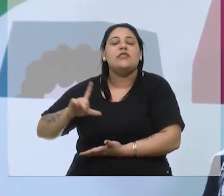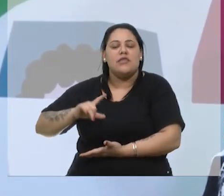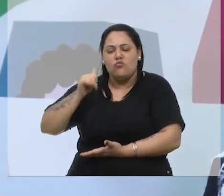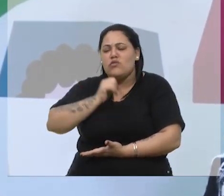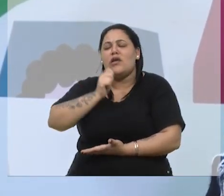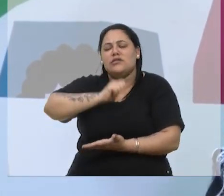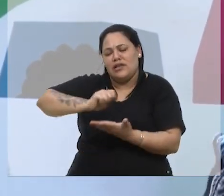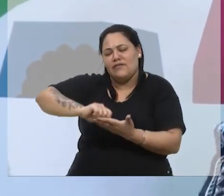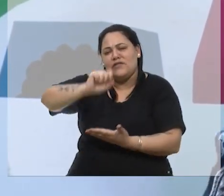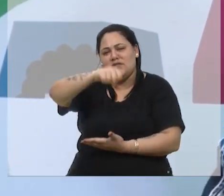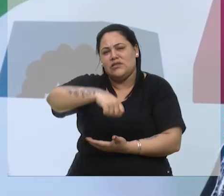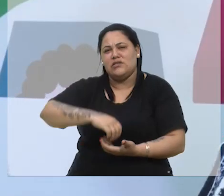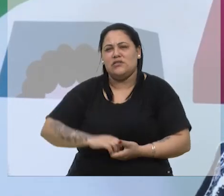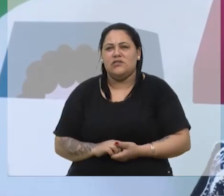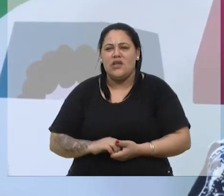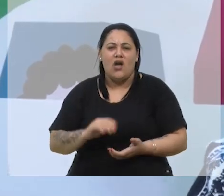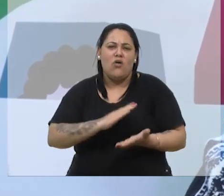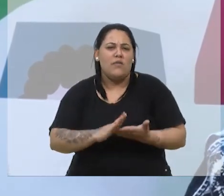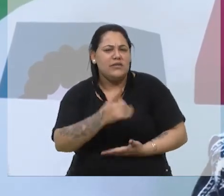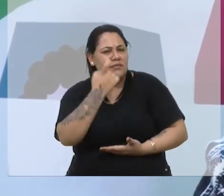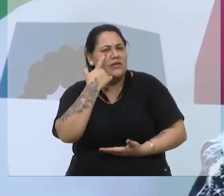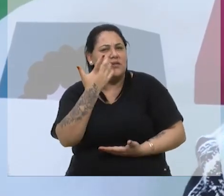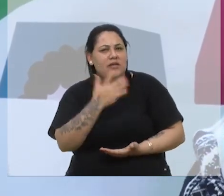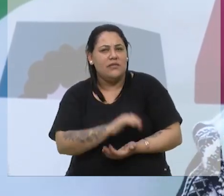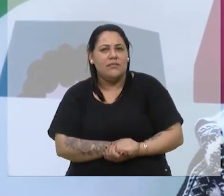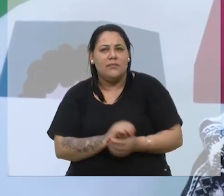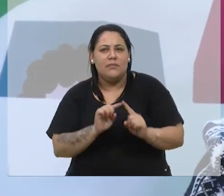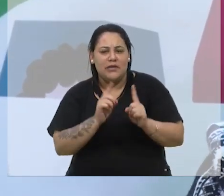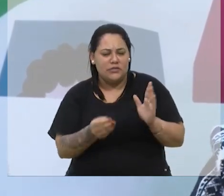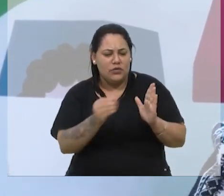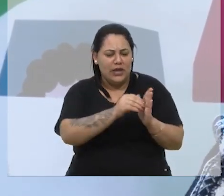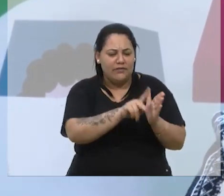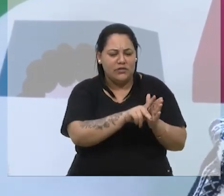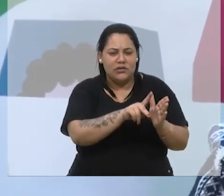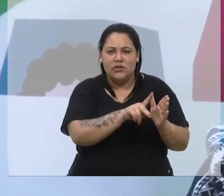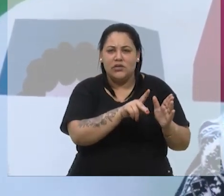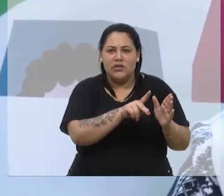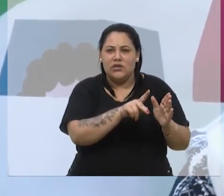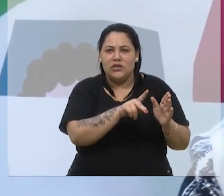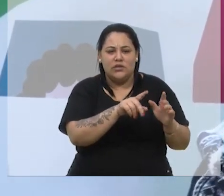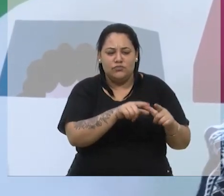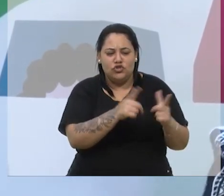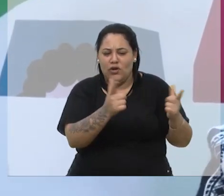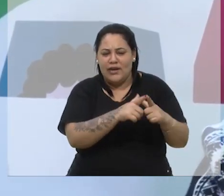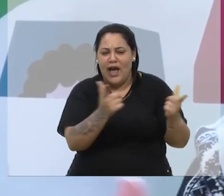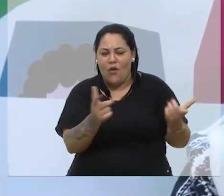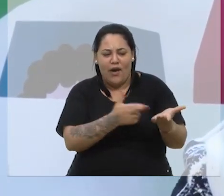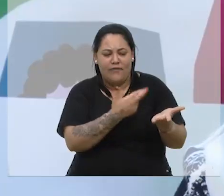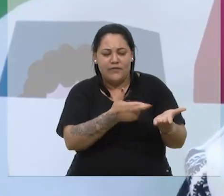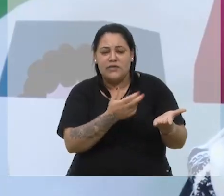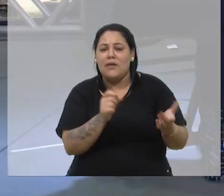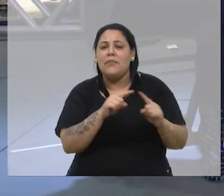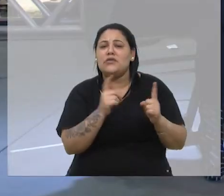uma releitura. A questão do conto, ela é interessante